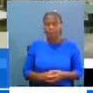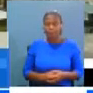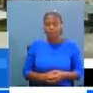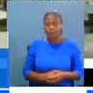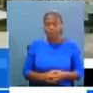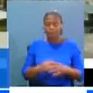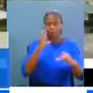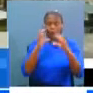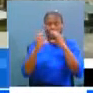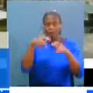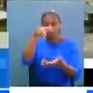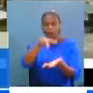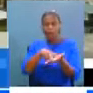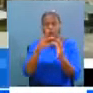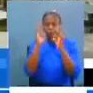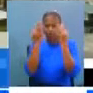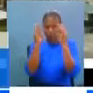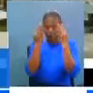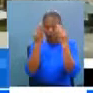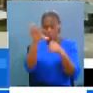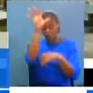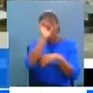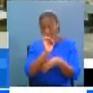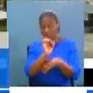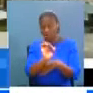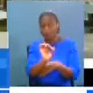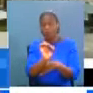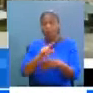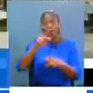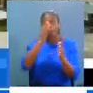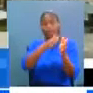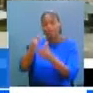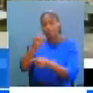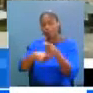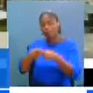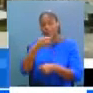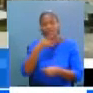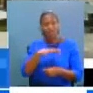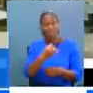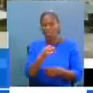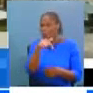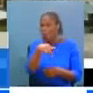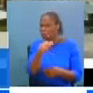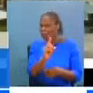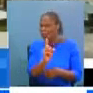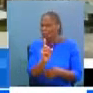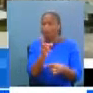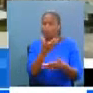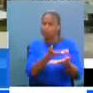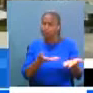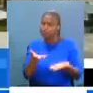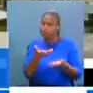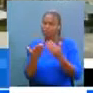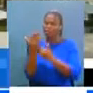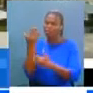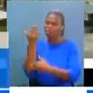Segundo o comunicado publicado na página oficial do governo no Facebook, o processo da venda de terreno não é de hoje. Foi socializado